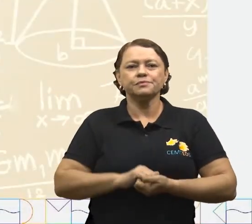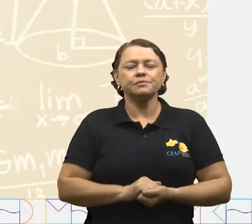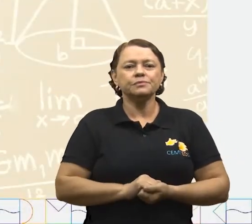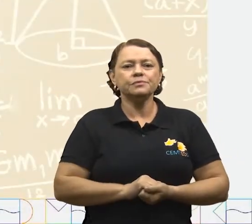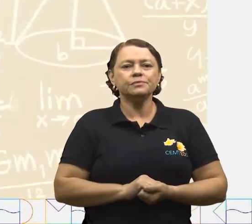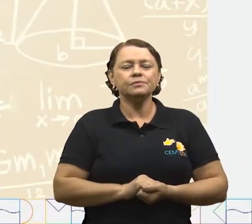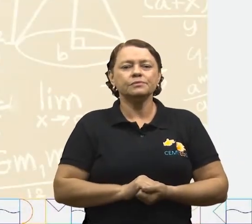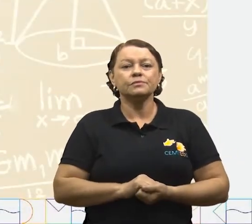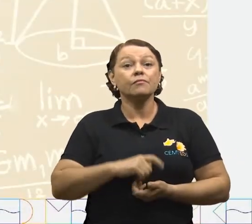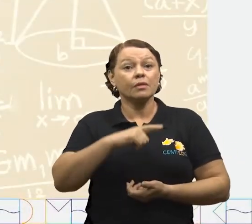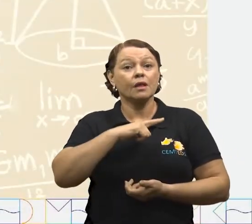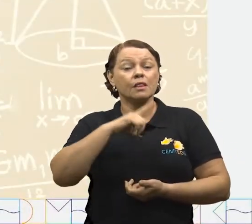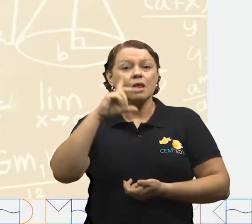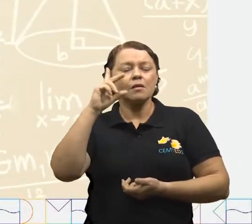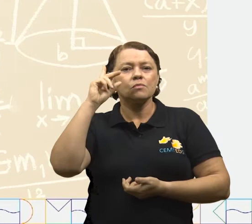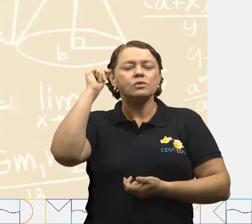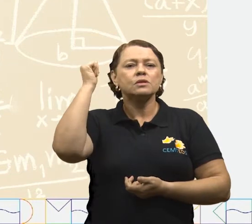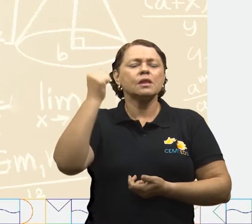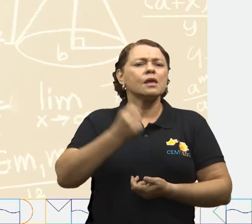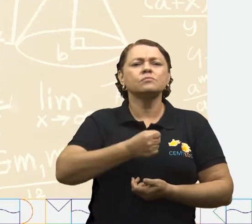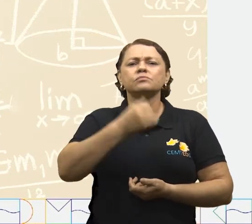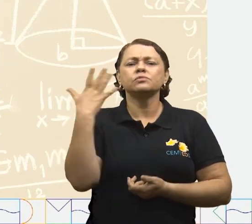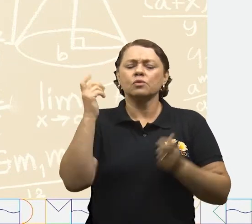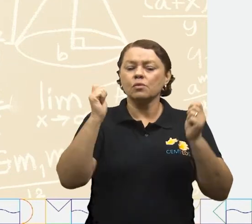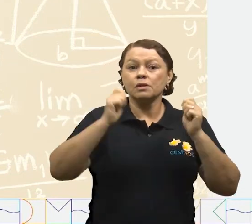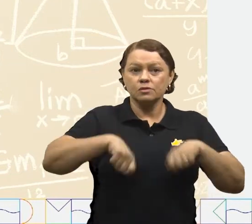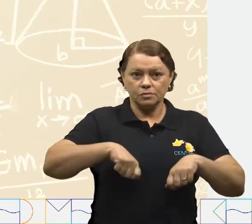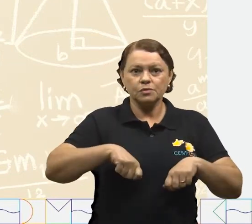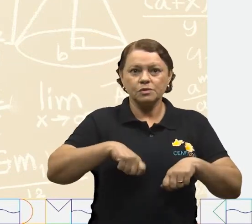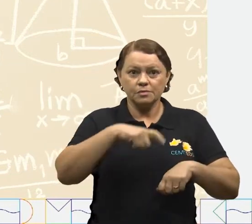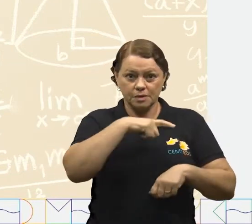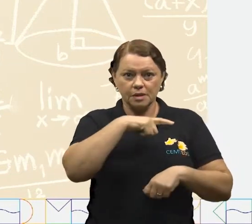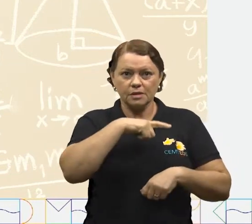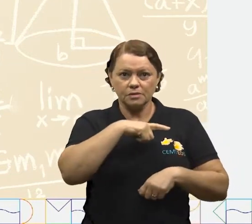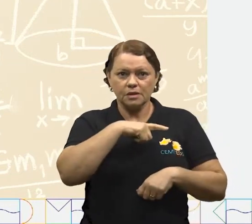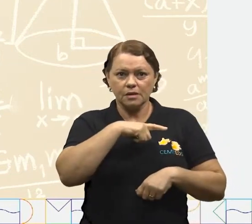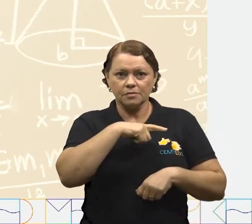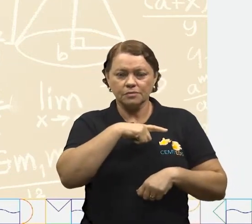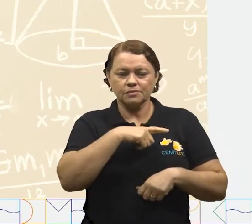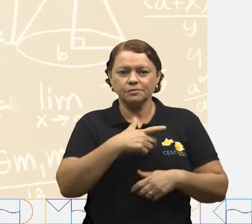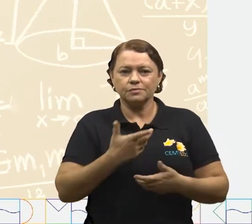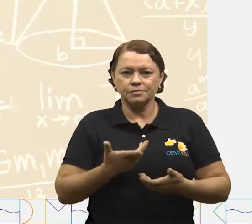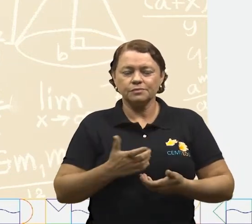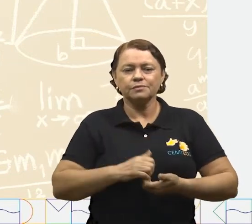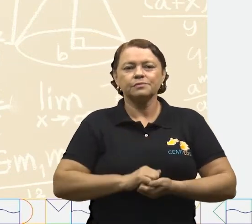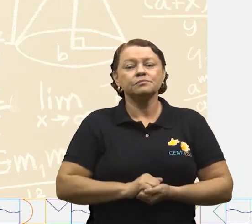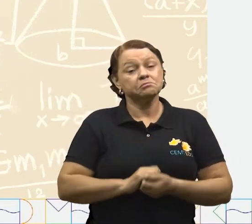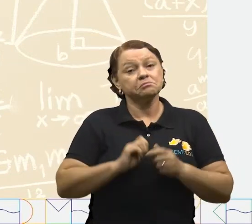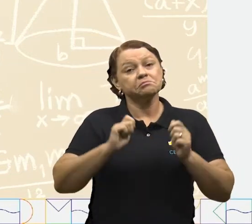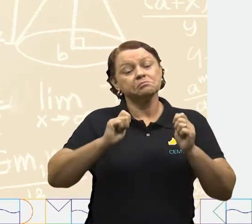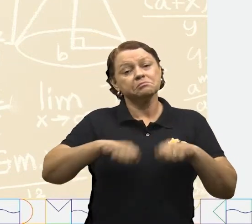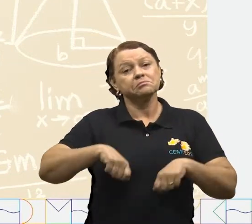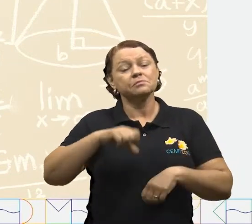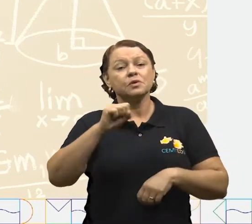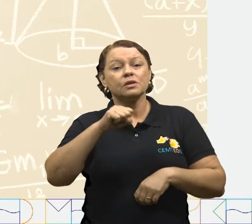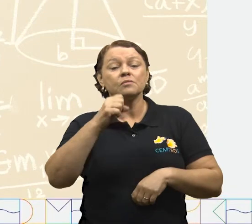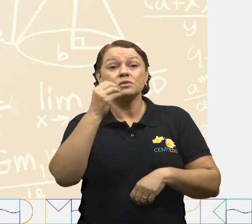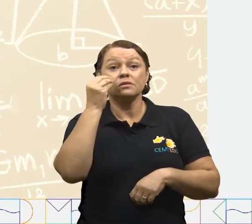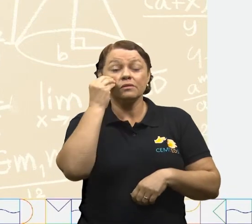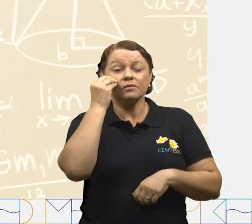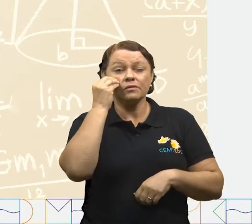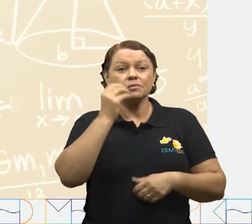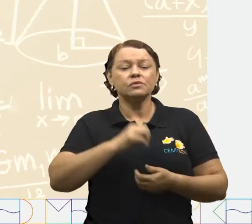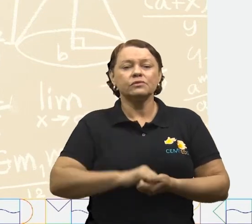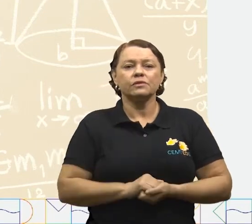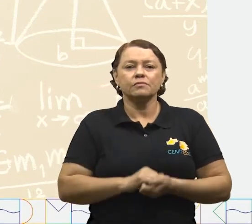ter ideia de quantas possibilidades temos disponíveis Podemos sim vamos ver aí